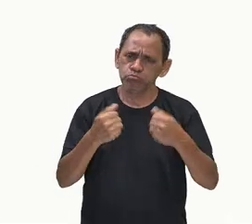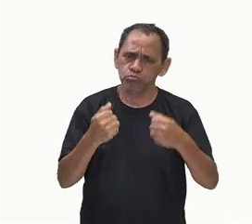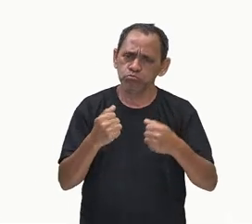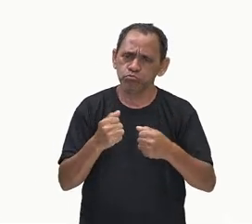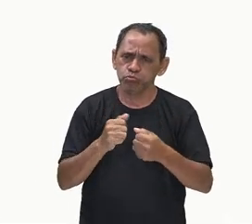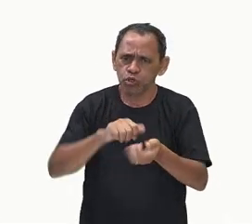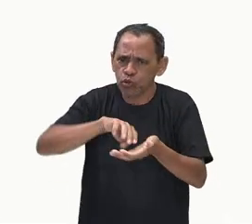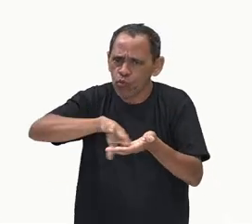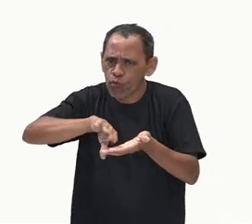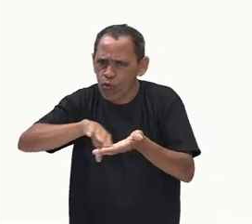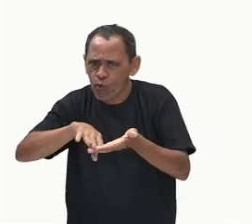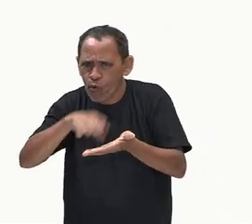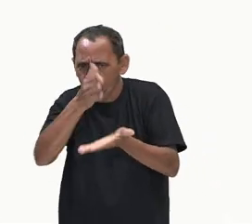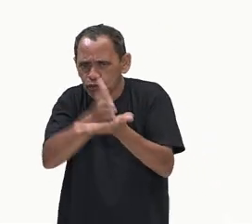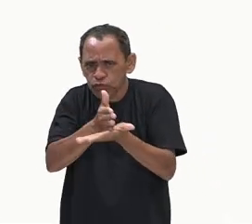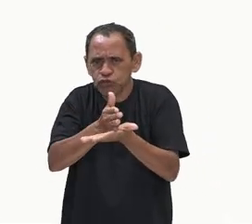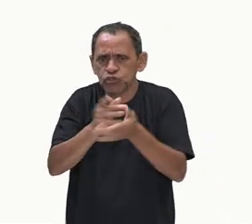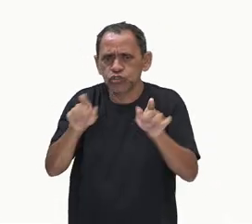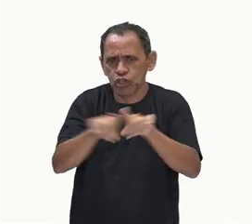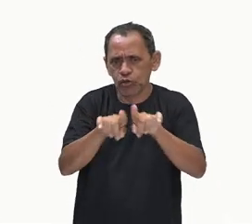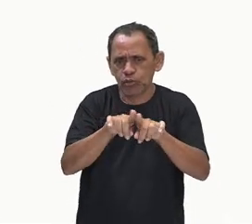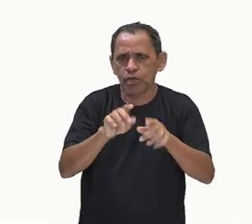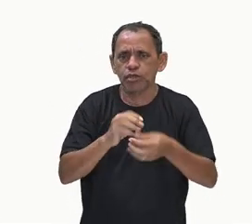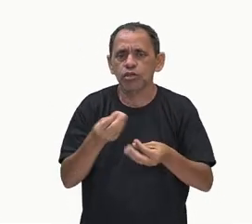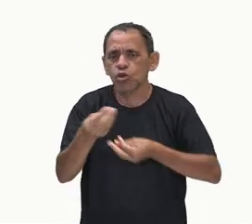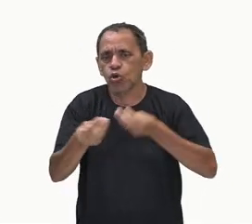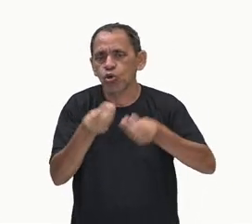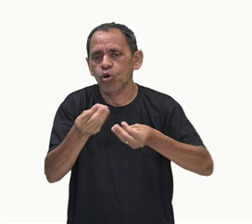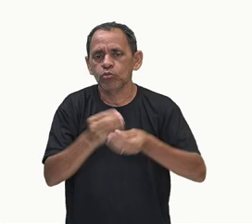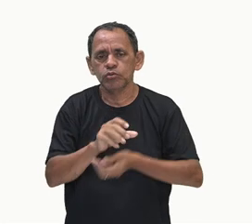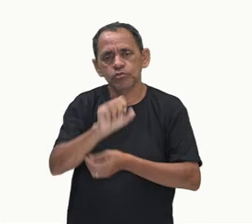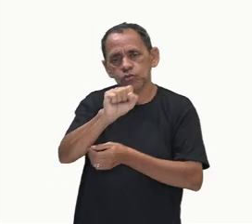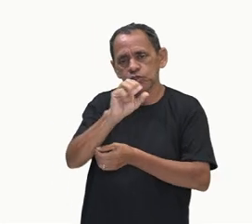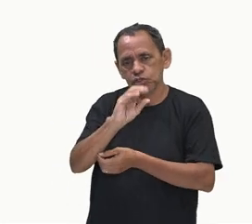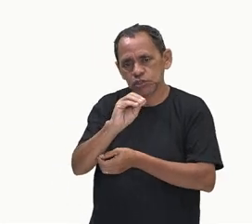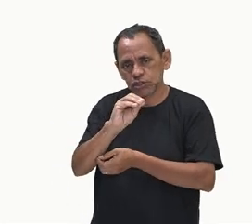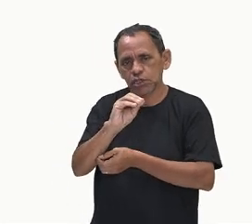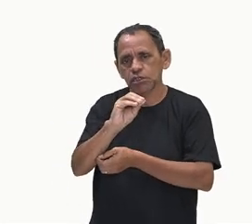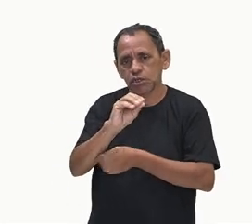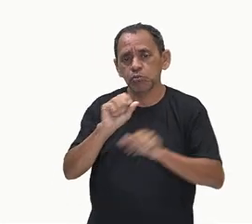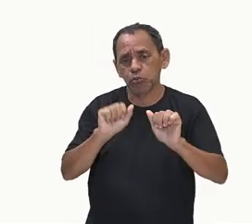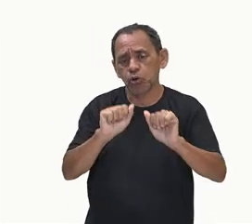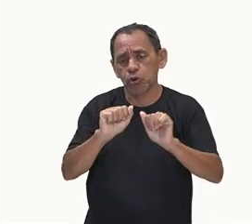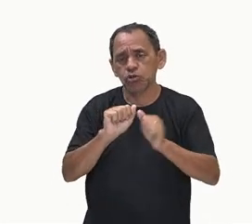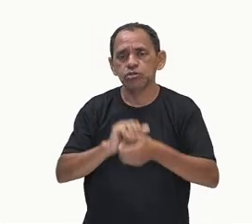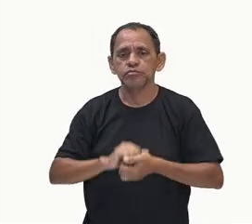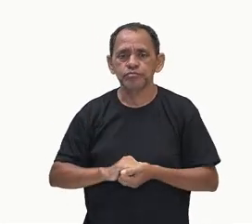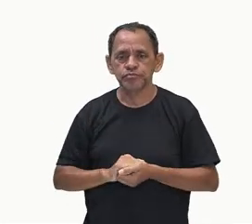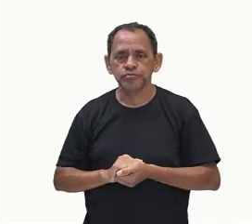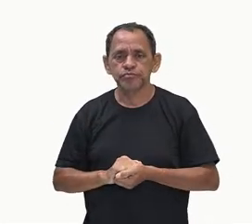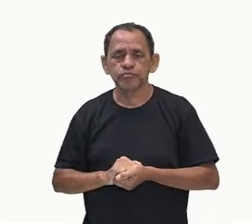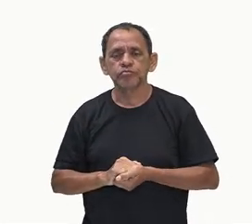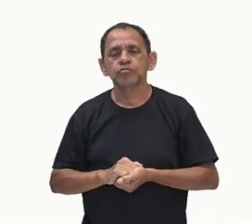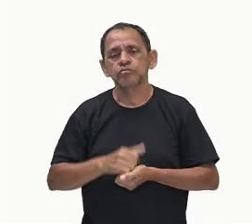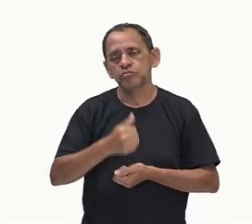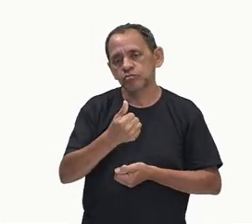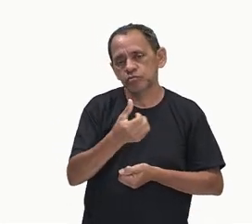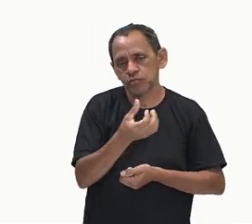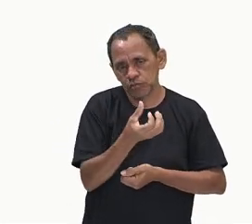o 80 a gente pode escrever ele como a multiplicação de 16 por